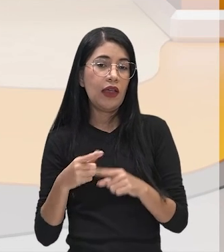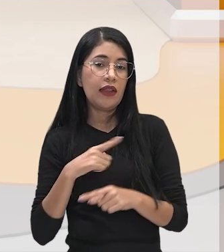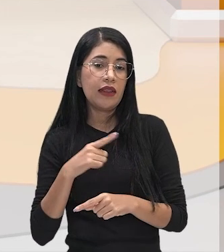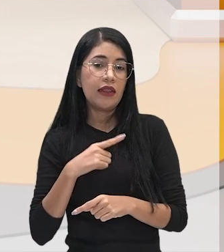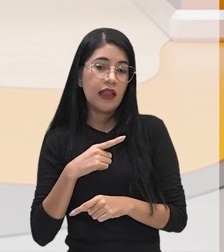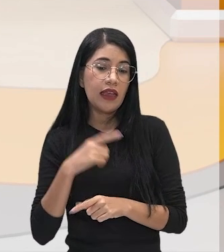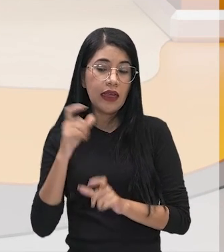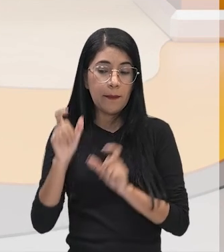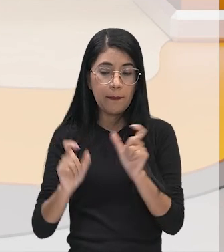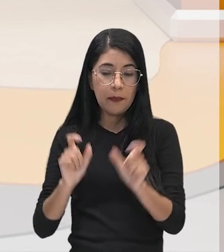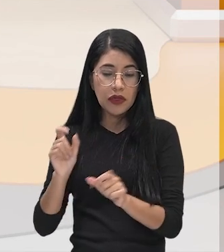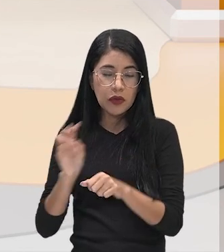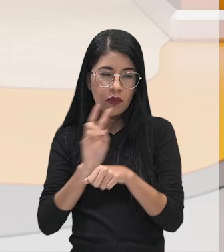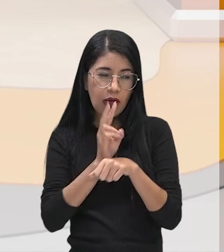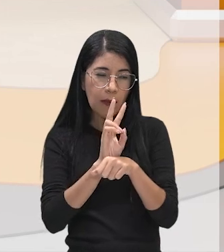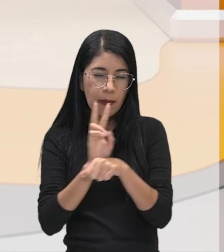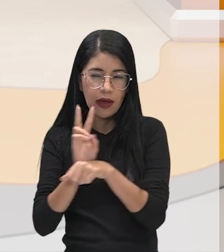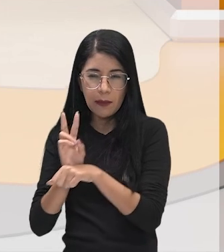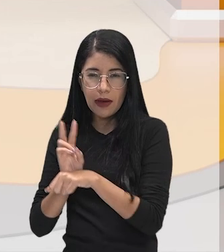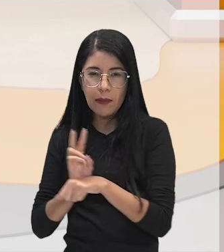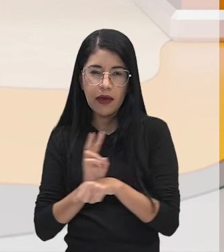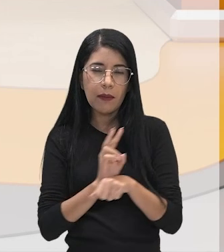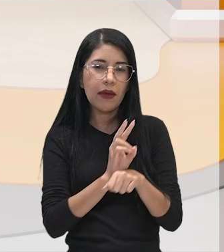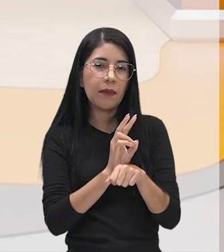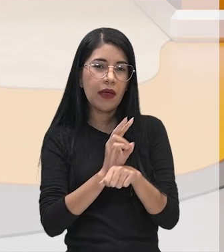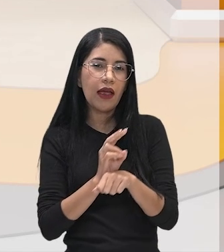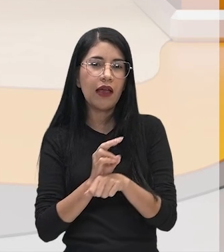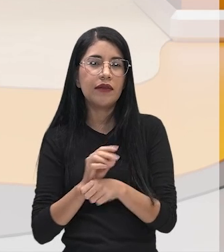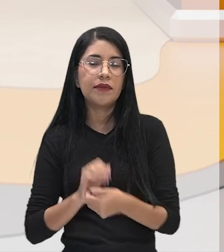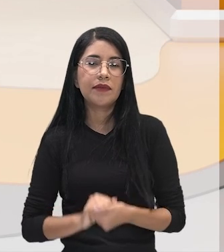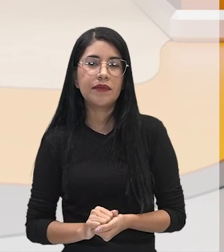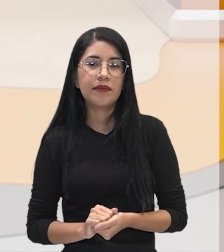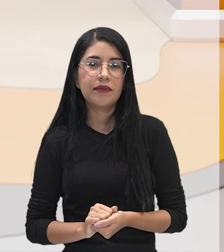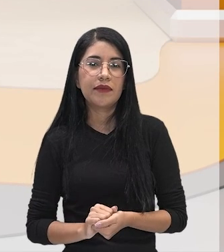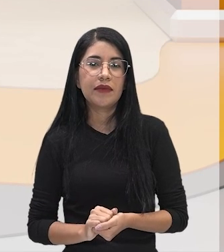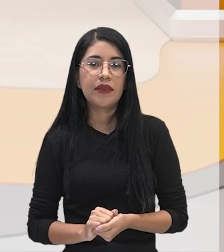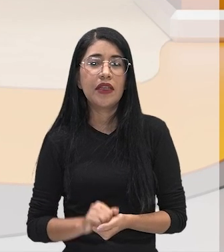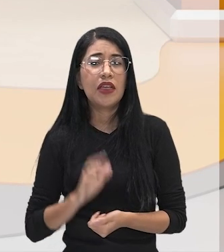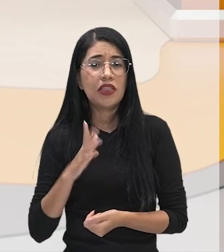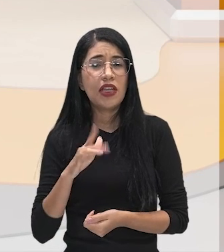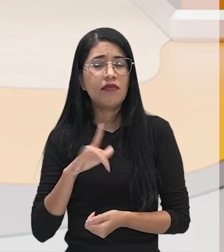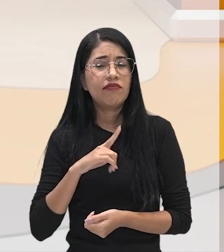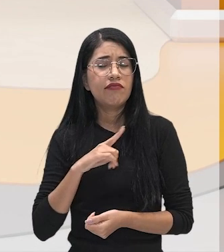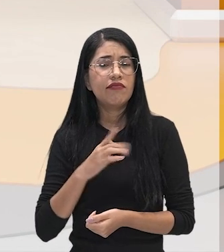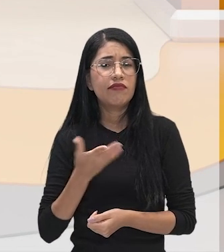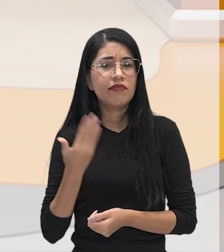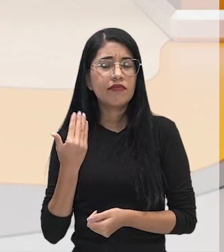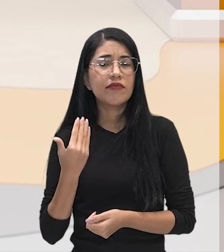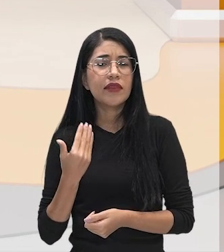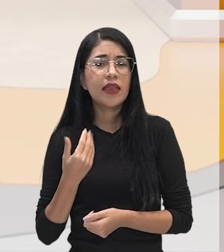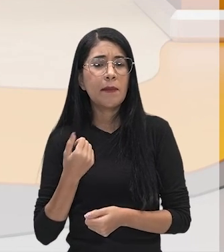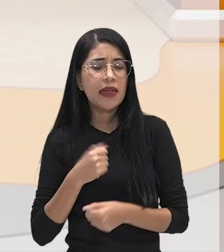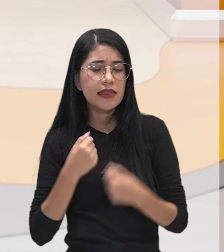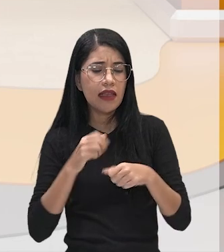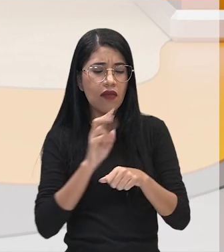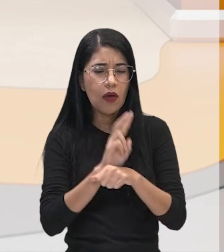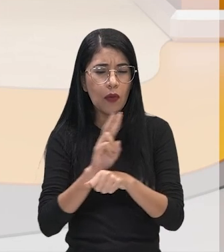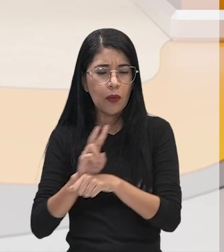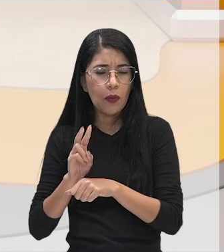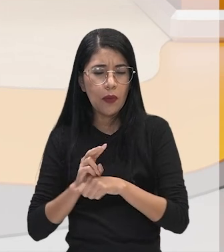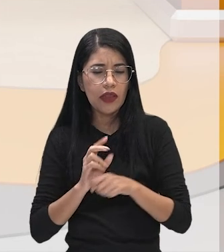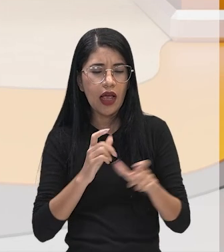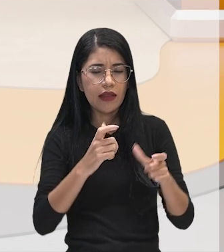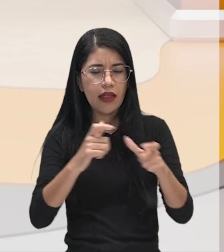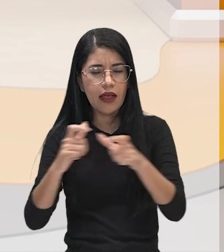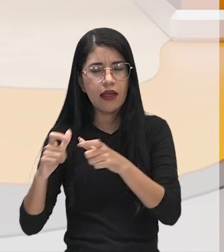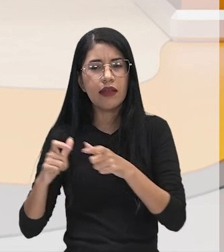daquelas pessoas que vão levar tudo para o chefe. Olha só, isso existia. Ele tem que governar, ele tem que cuidar, então, ali do território muito